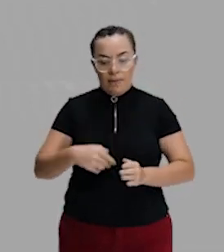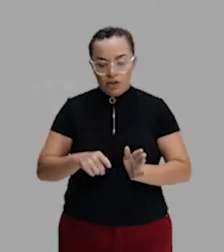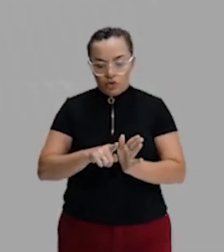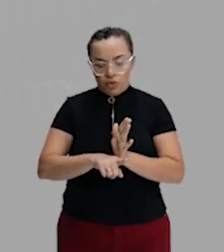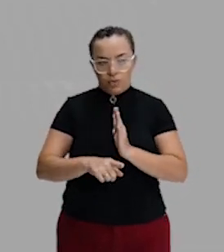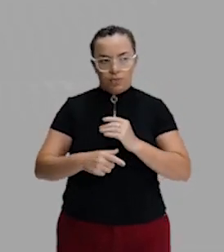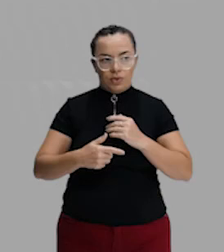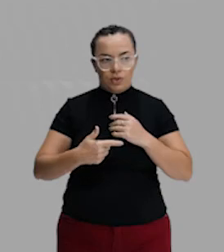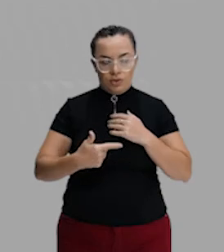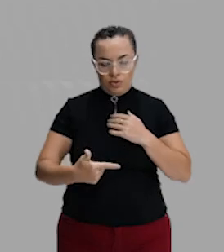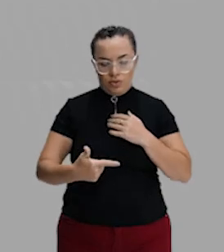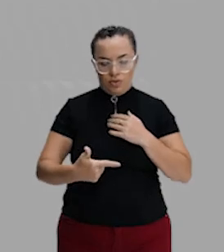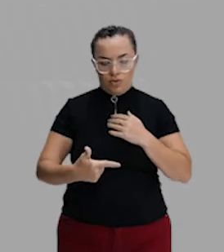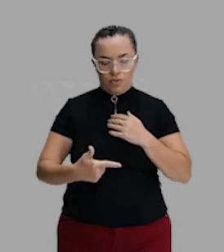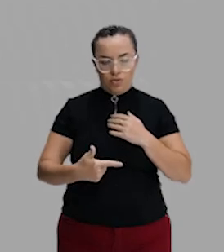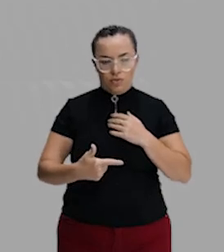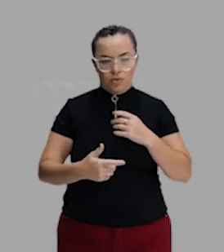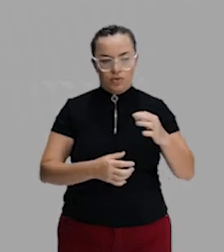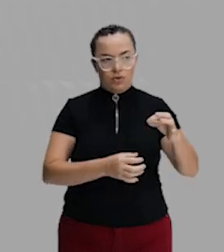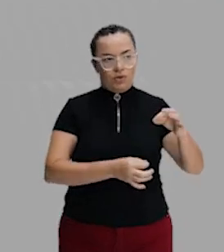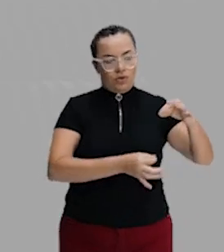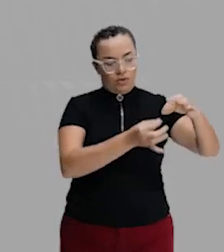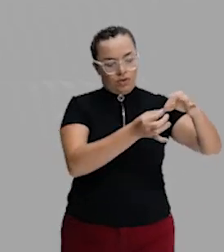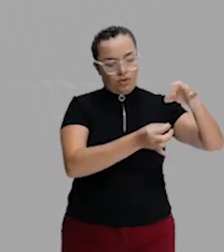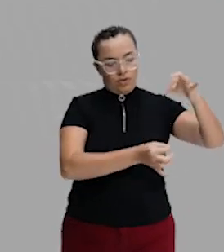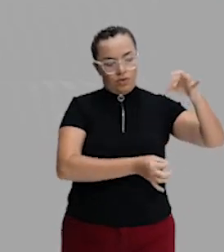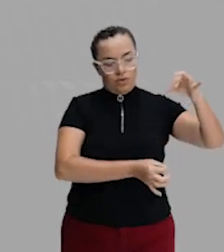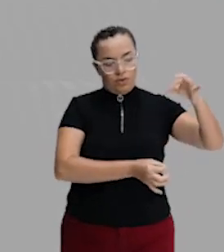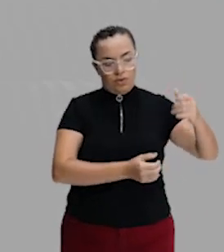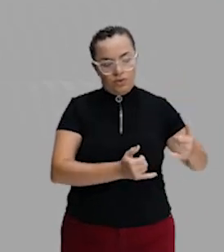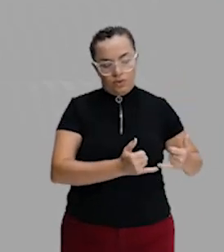Então você tem aqui o foco.